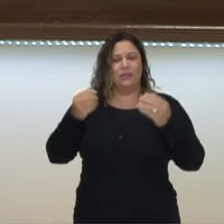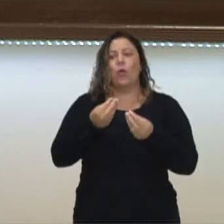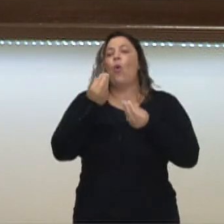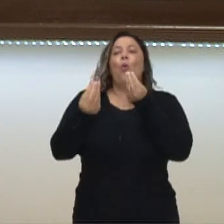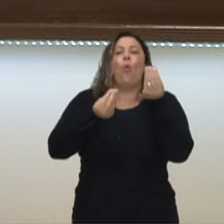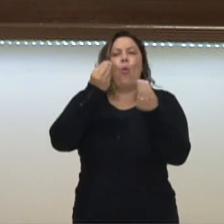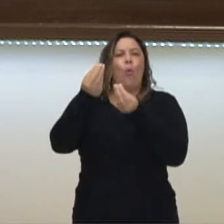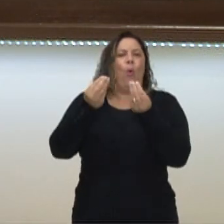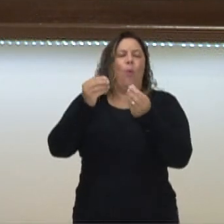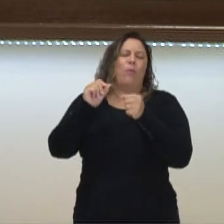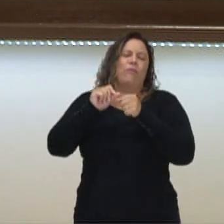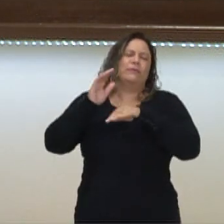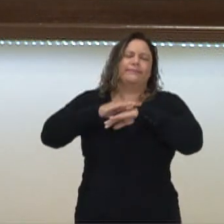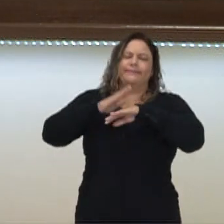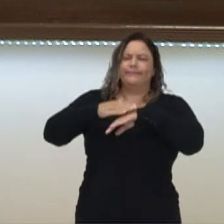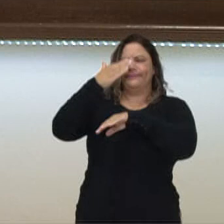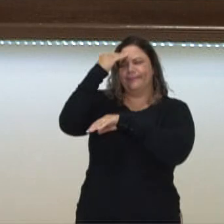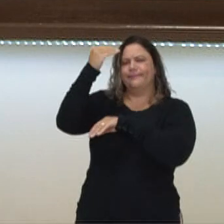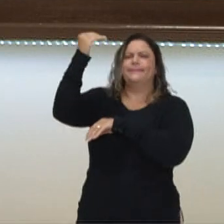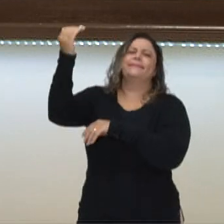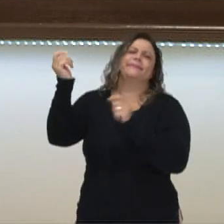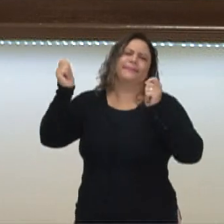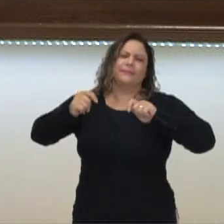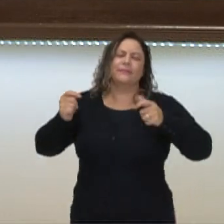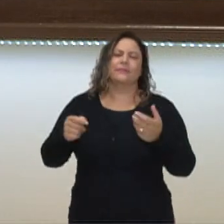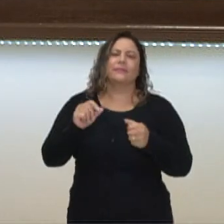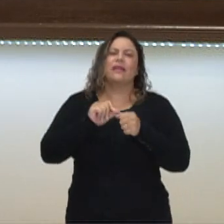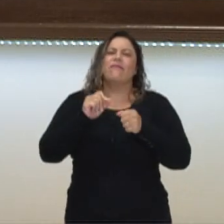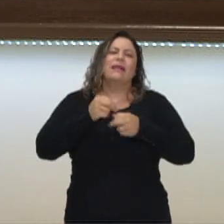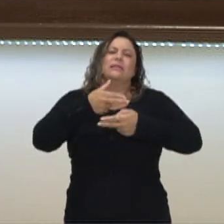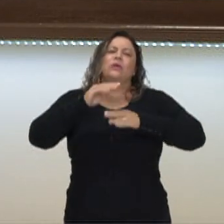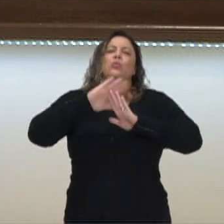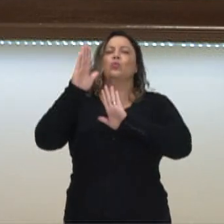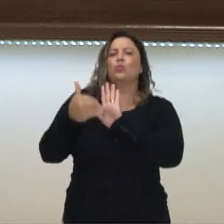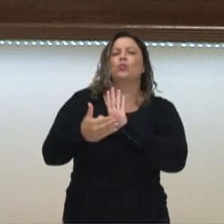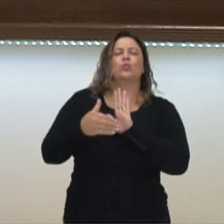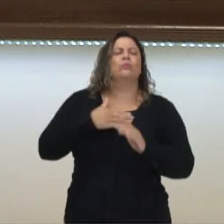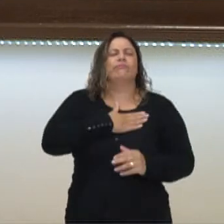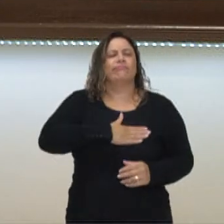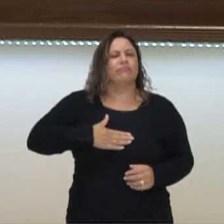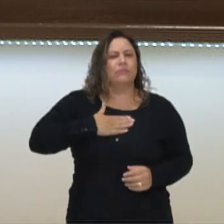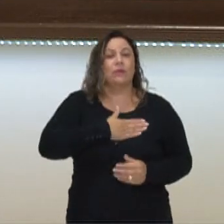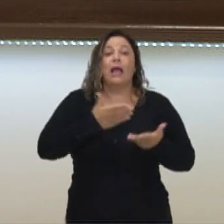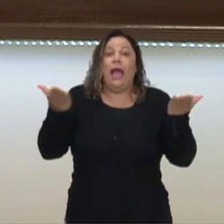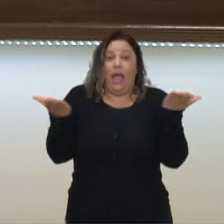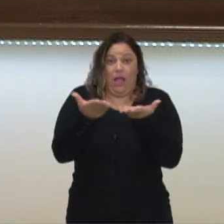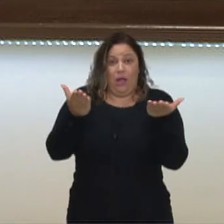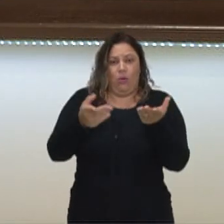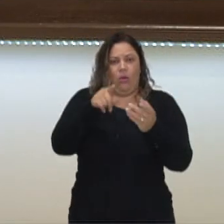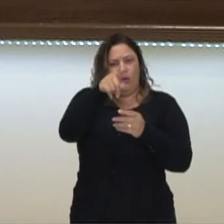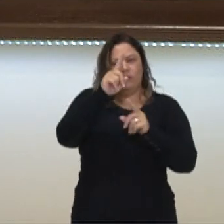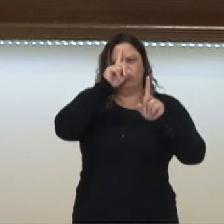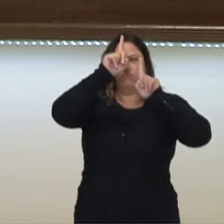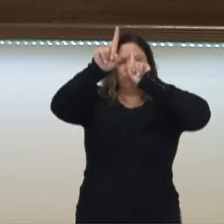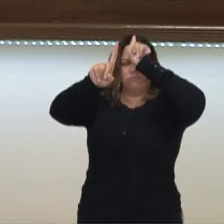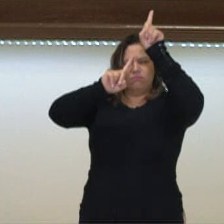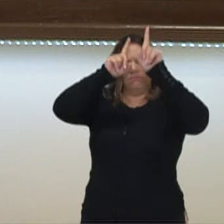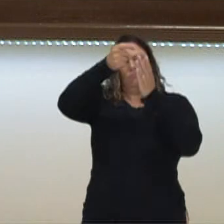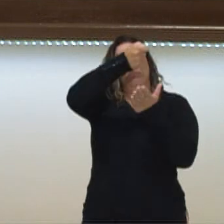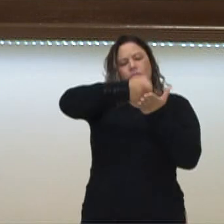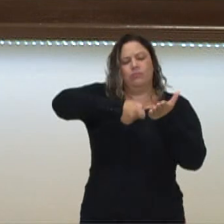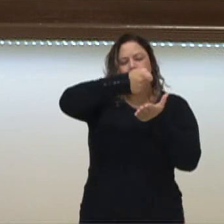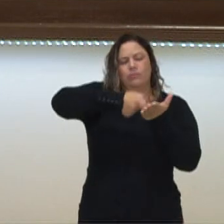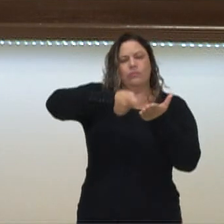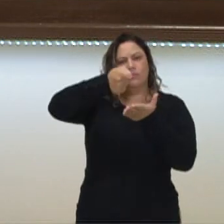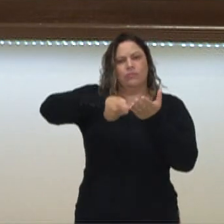no trabalho, né, como fazer as coisas que você gosta, e agora você vai fazer um pôster com as ideias que você anotou